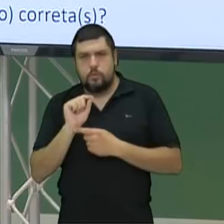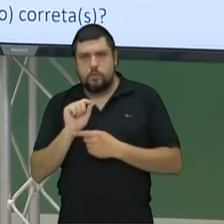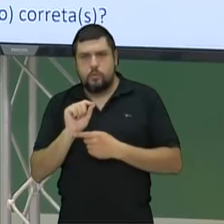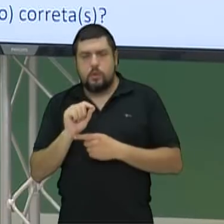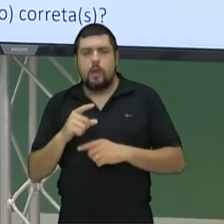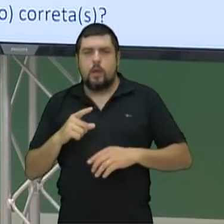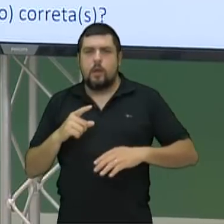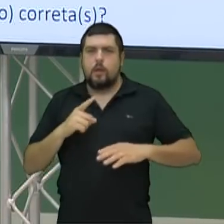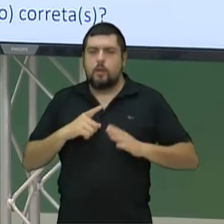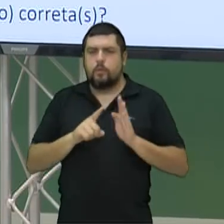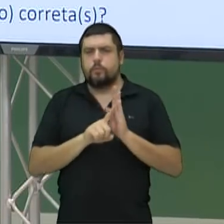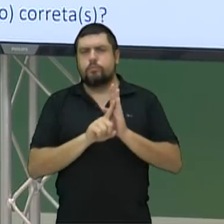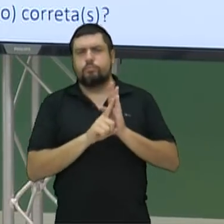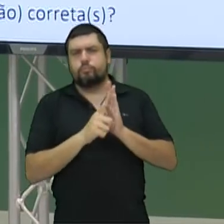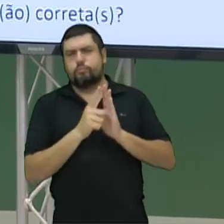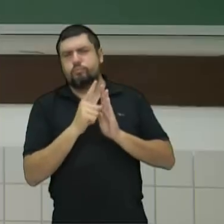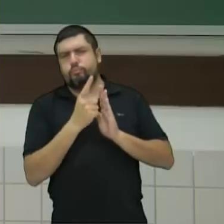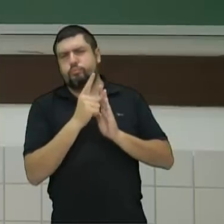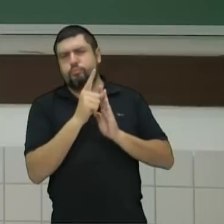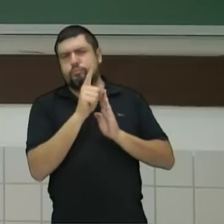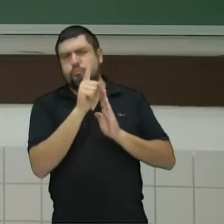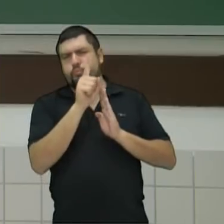amiguinho foguete,